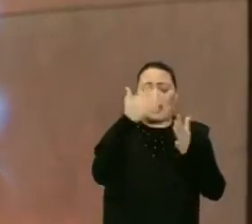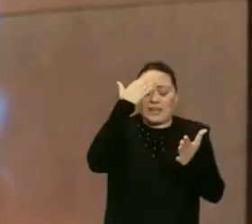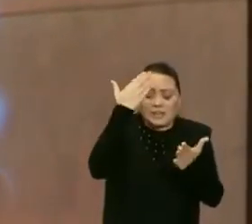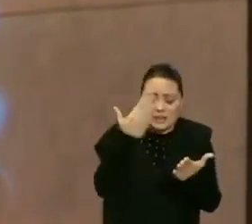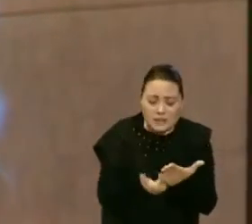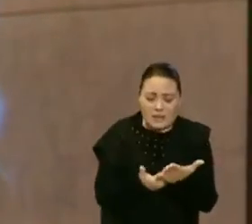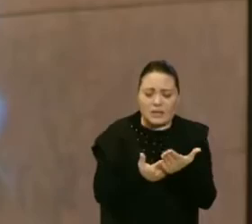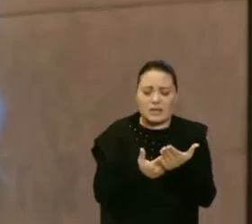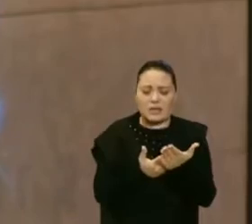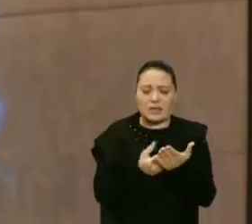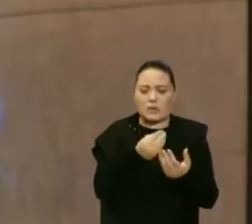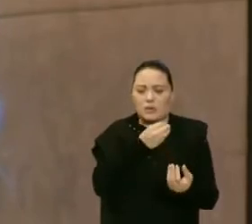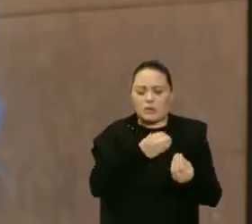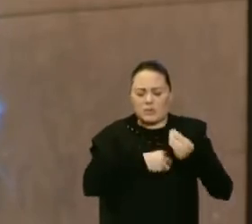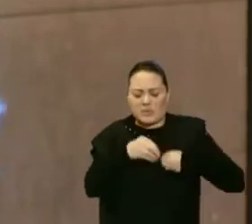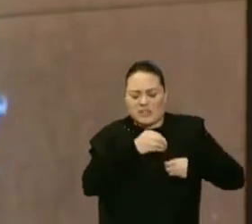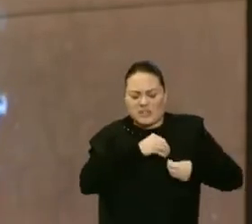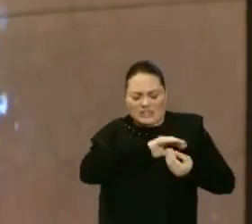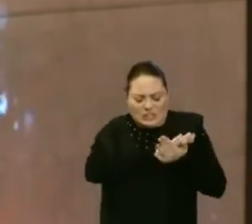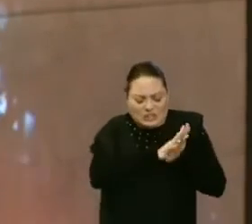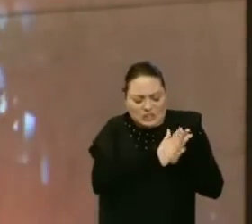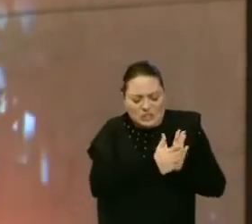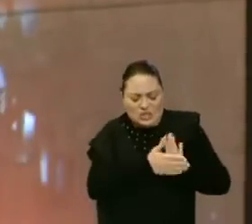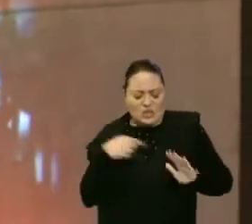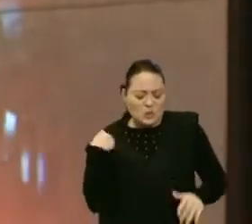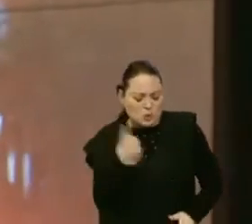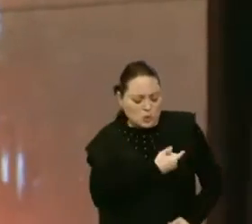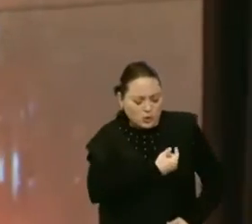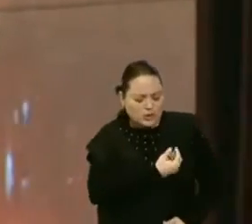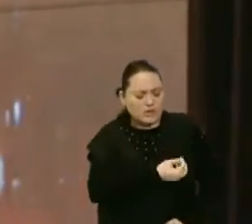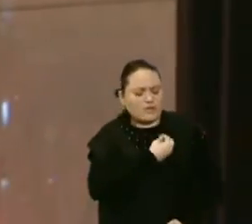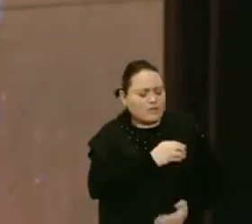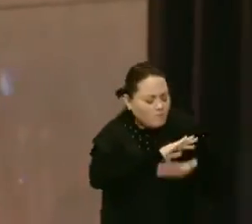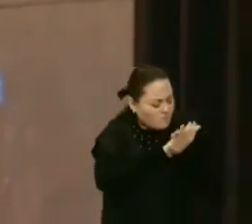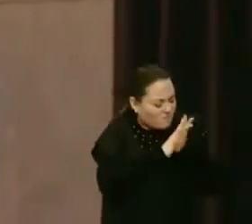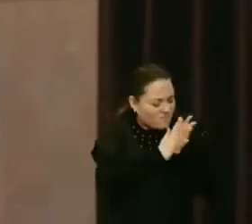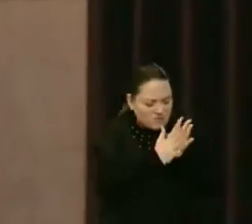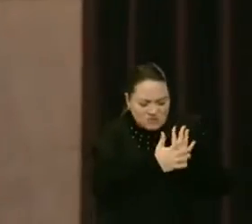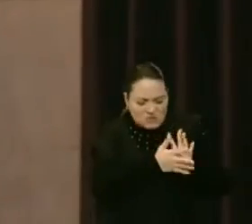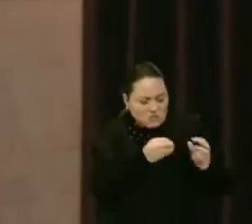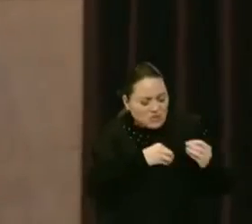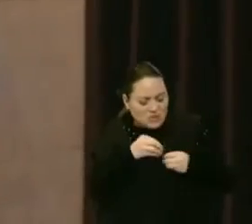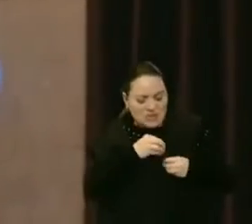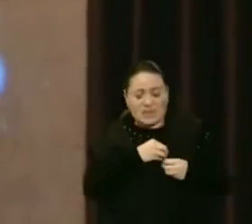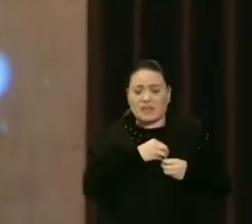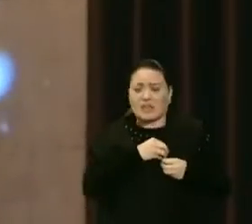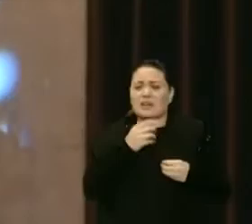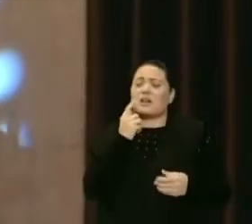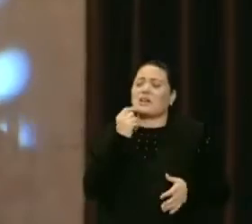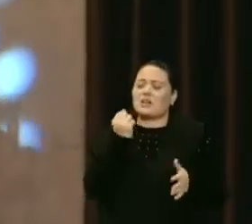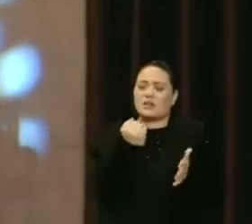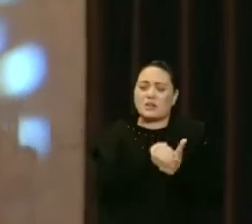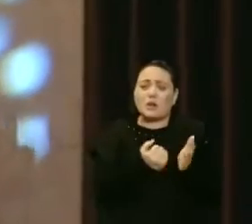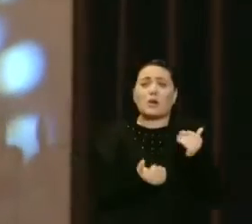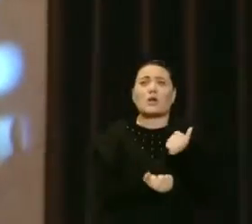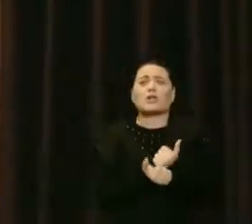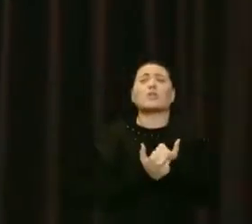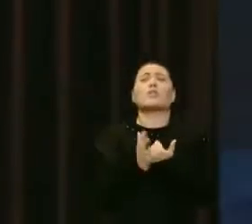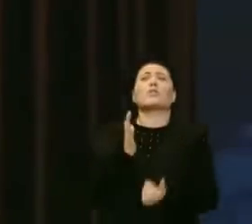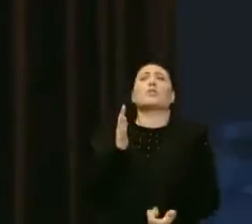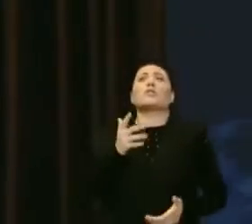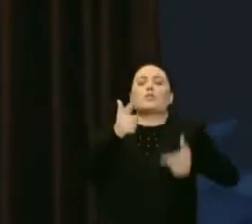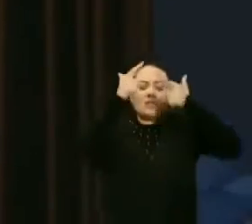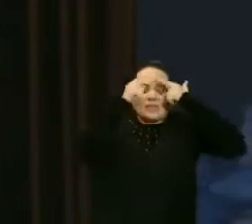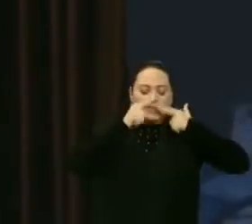poder do pecado é anulado nas nossas vidas. O sangue de Jesus nos purifica de todo o pecado